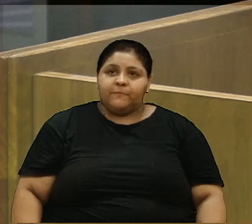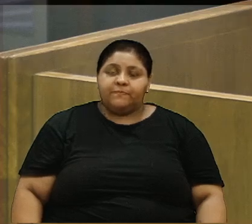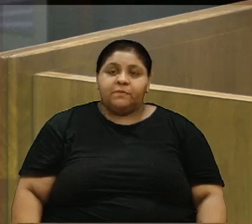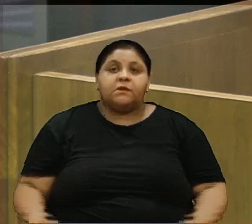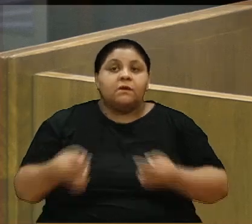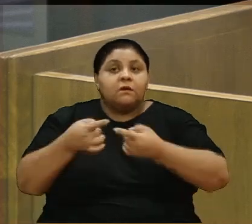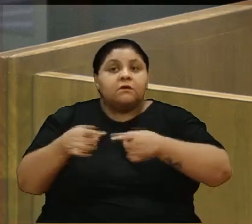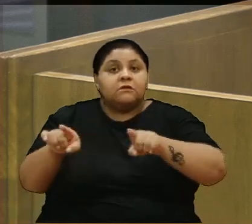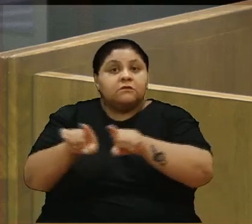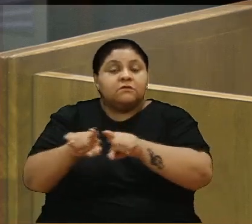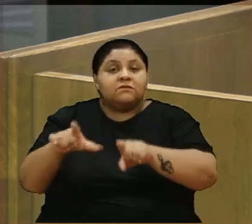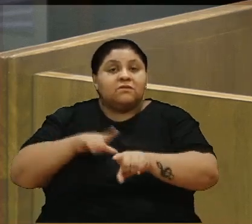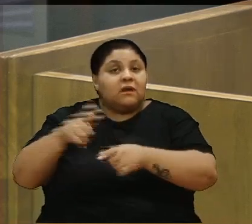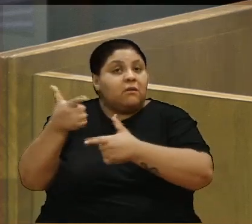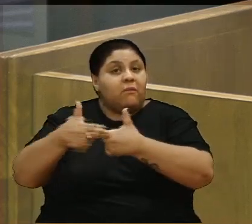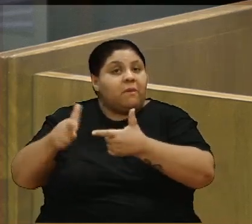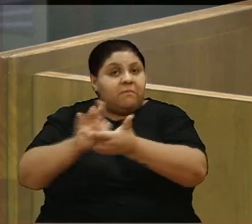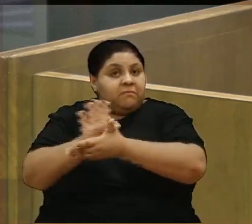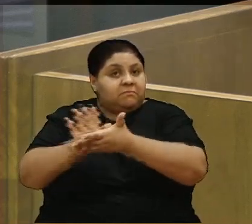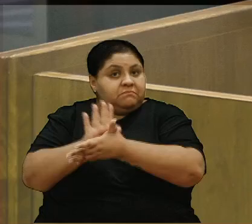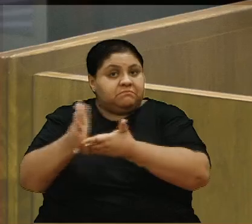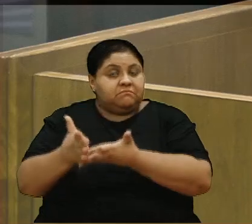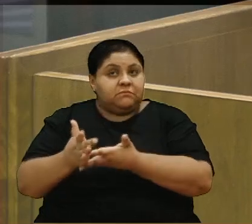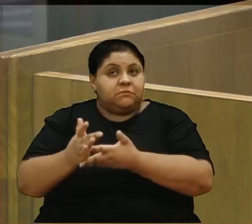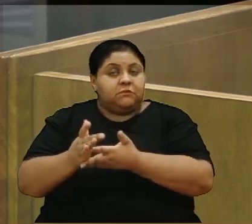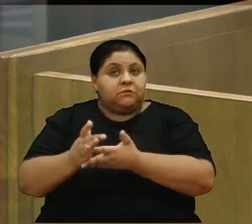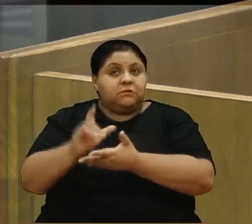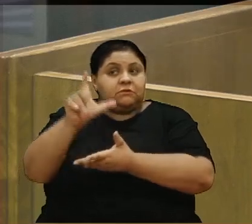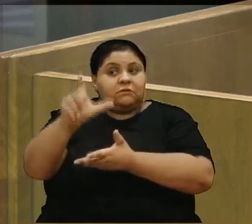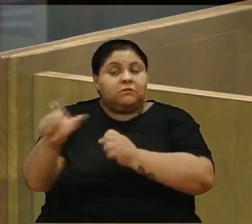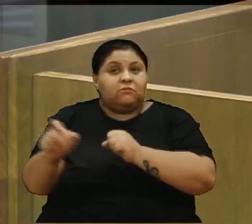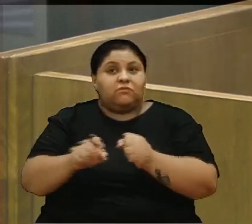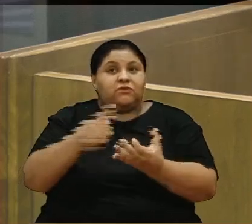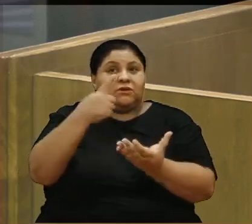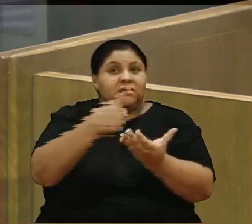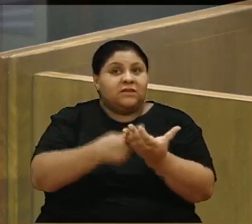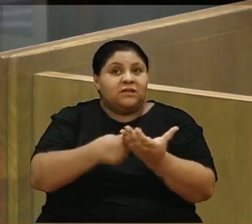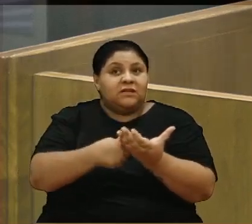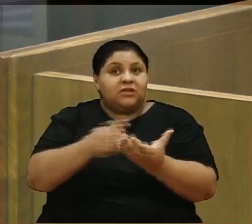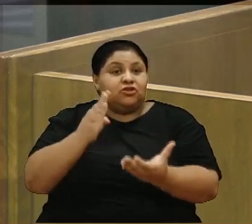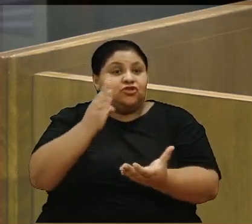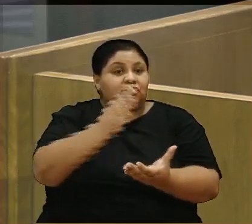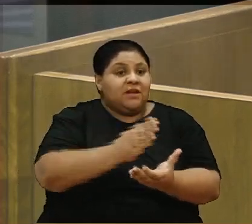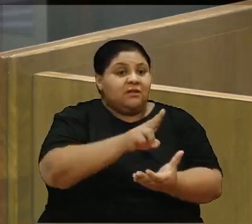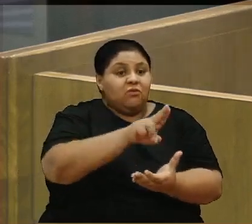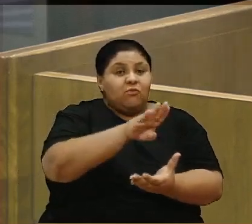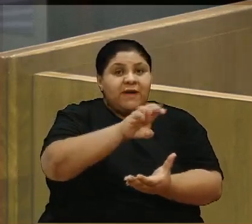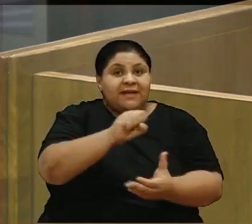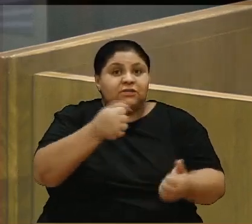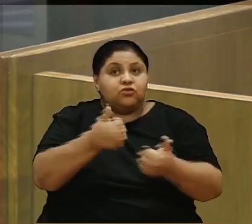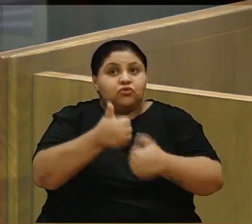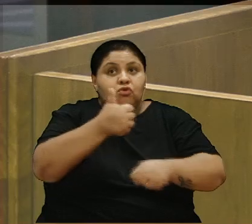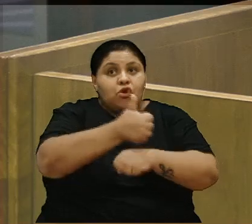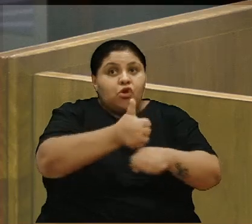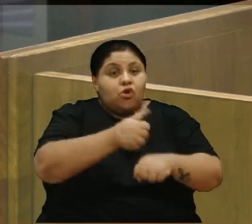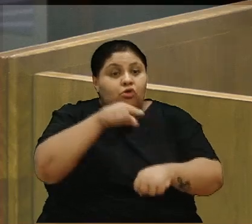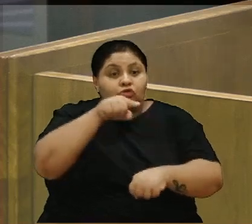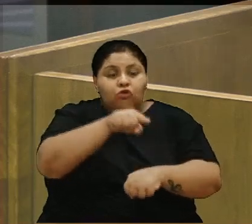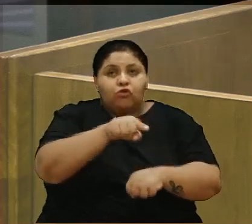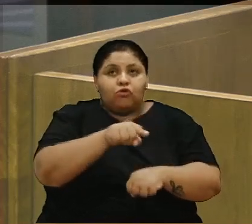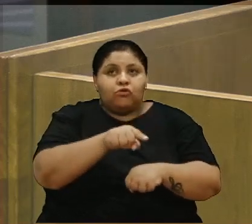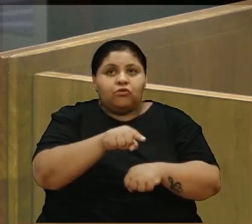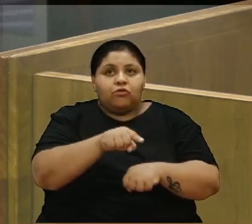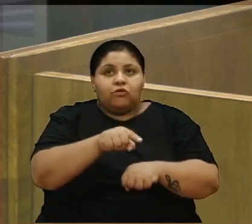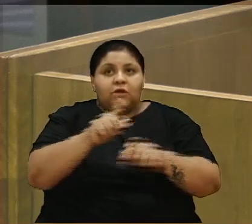Mas também não teria problema nenhum se as pessoas pudessem marcar direto na UBS com os profissionais. Isso tudo, gente, é